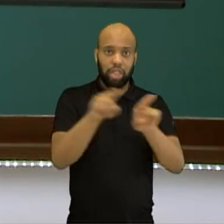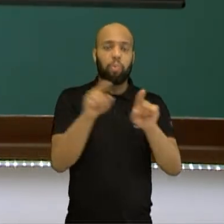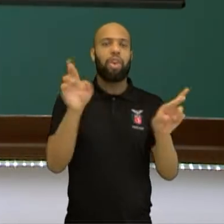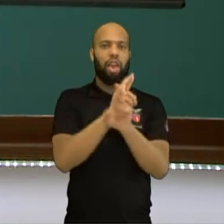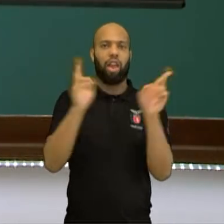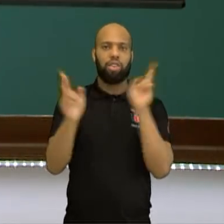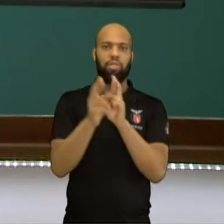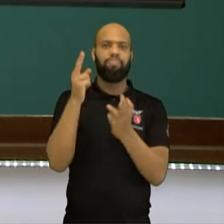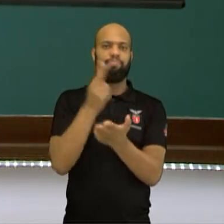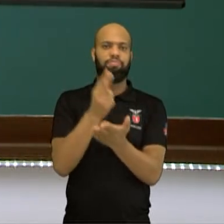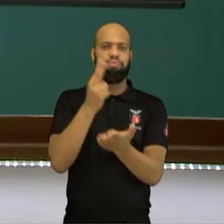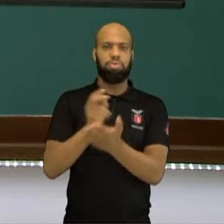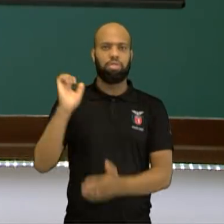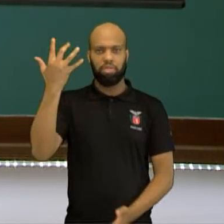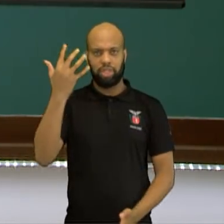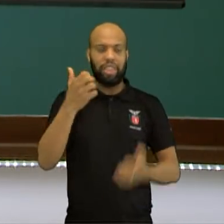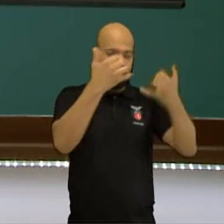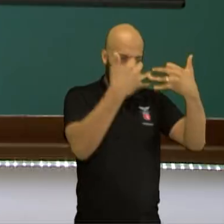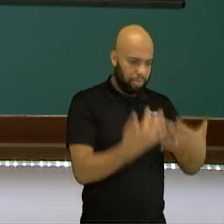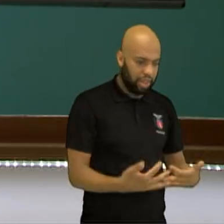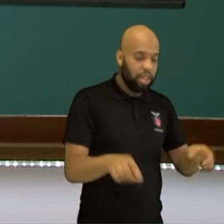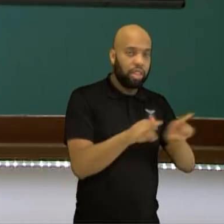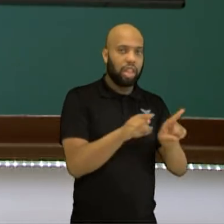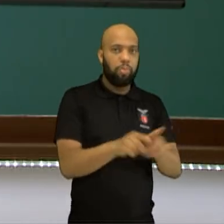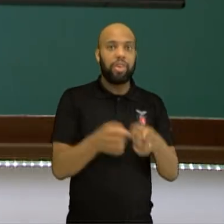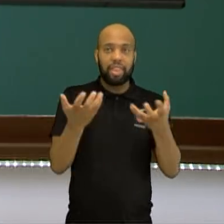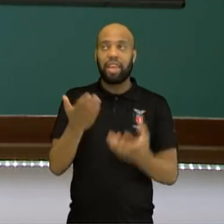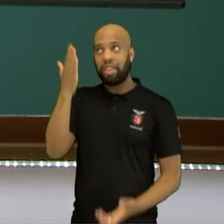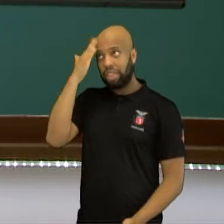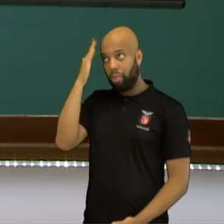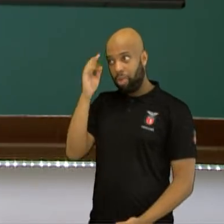A explicação e a previsão são as